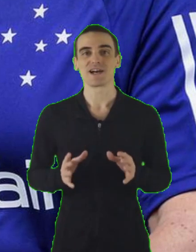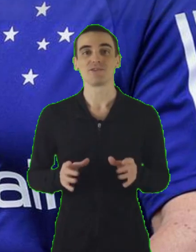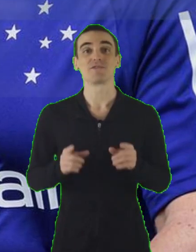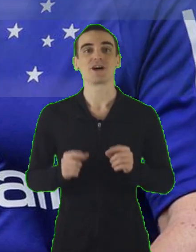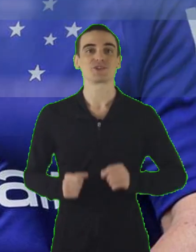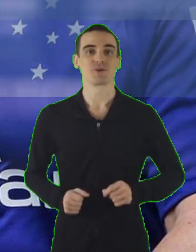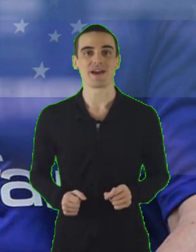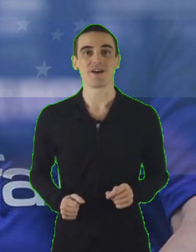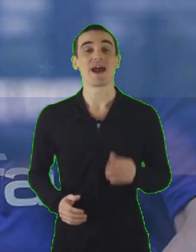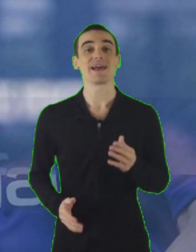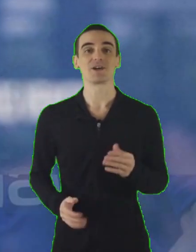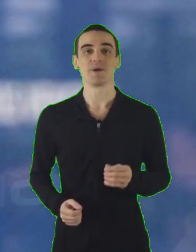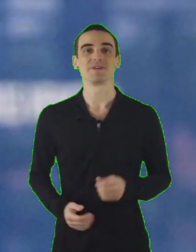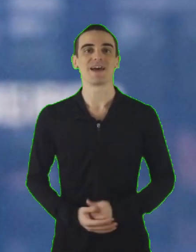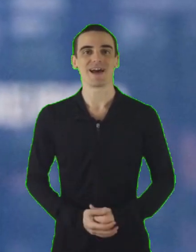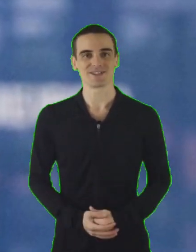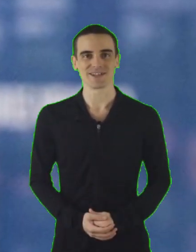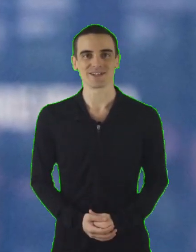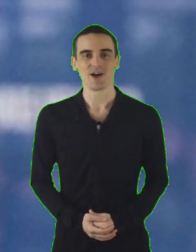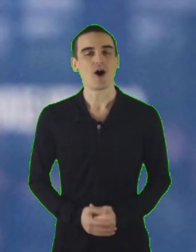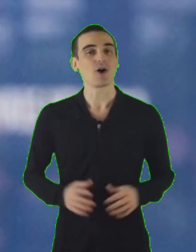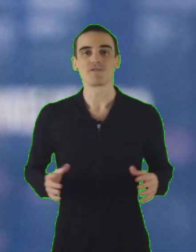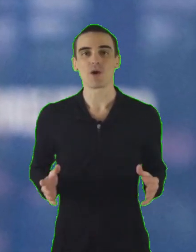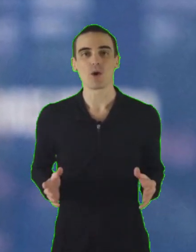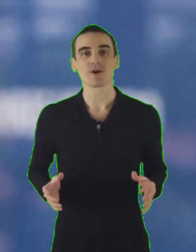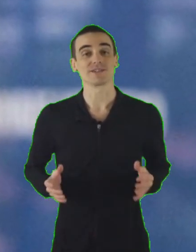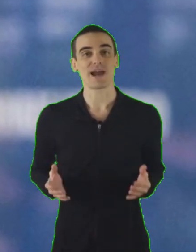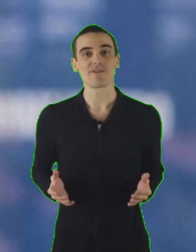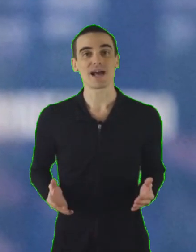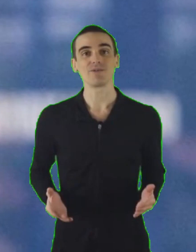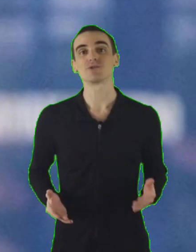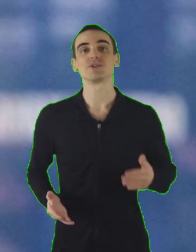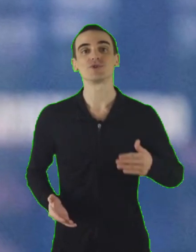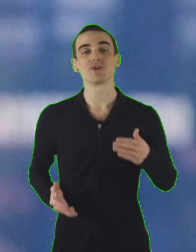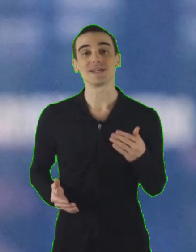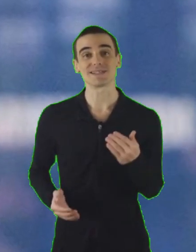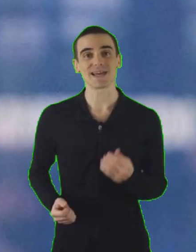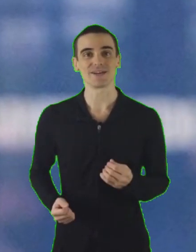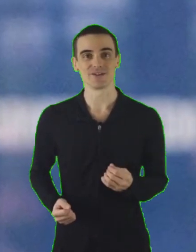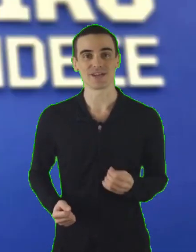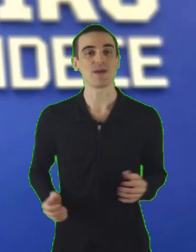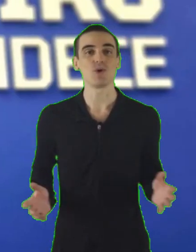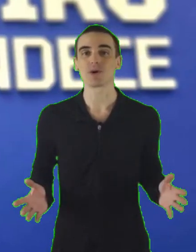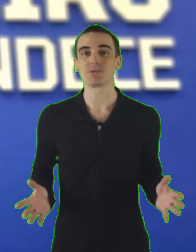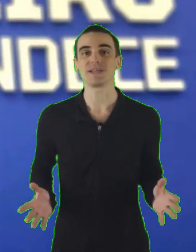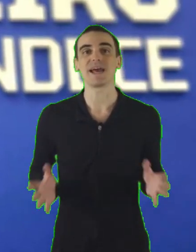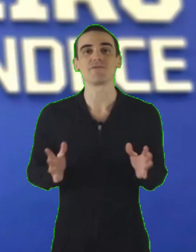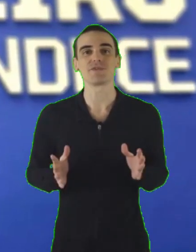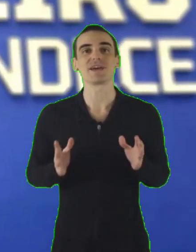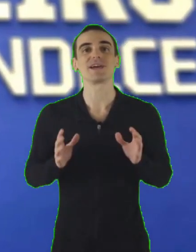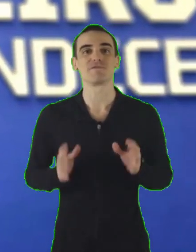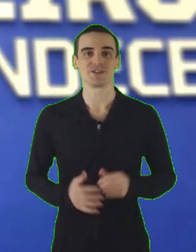equipes buscam subir na tabela. O tricolor paulista tem 39 pontos e está na 11ª posição. E aí,